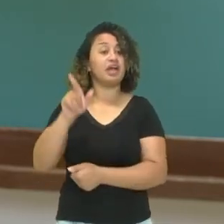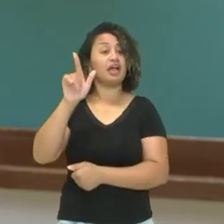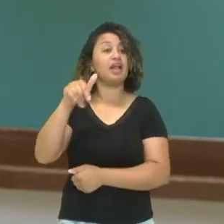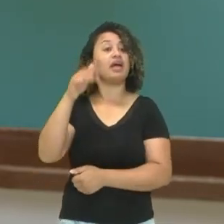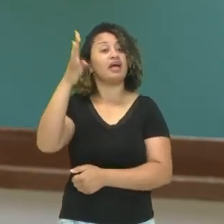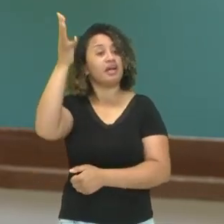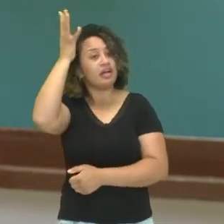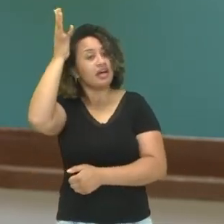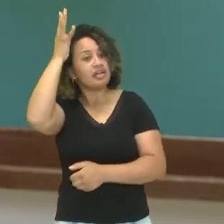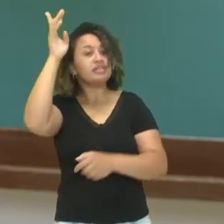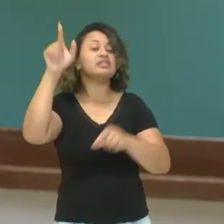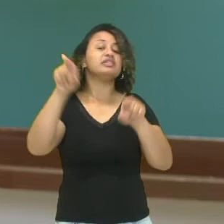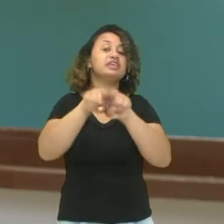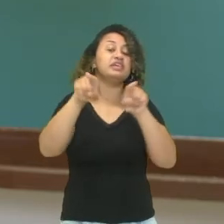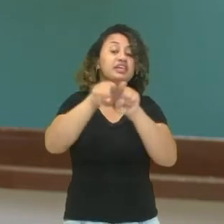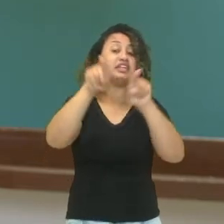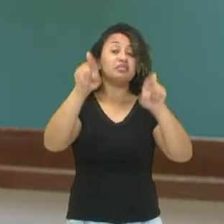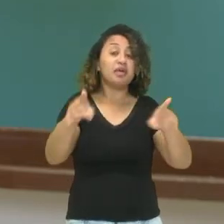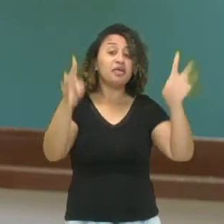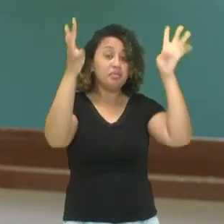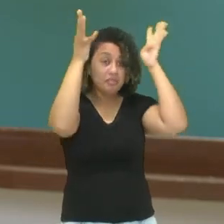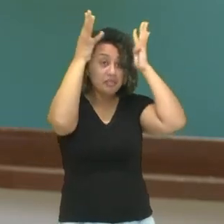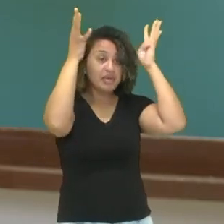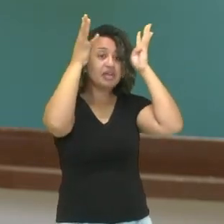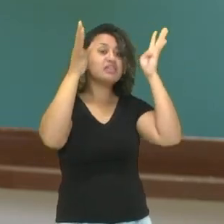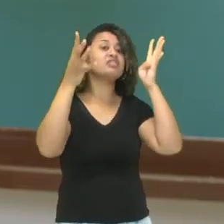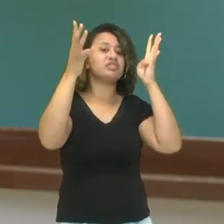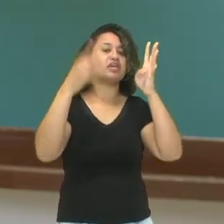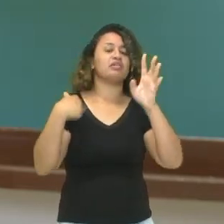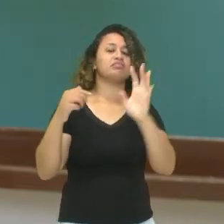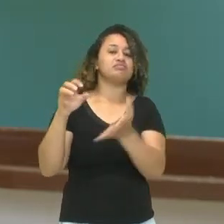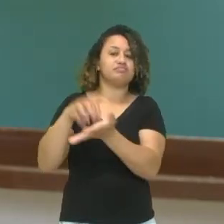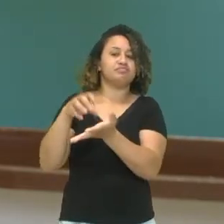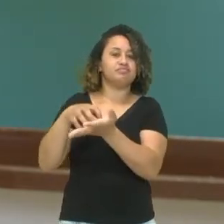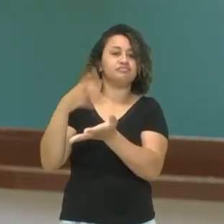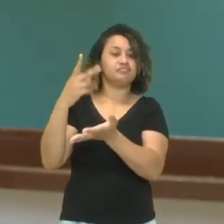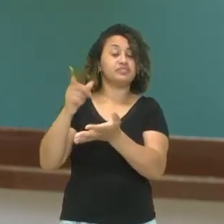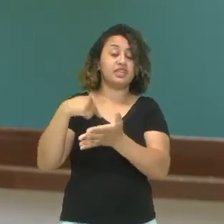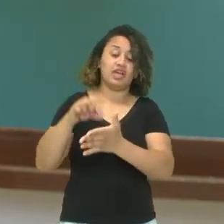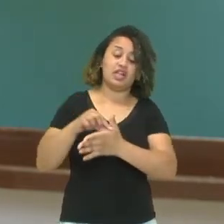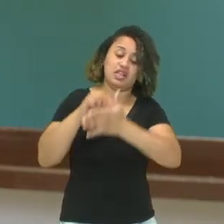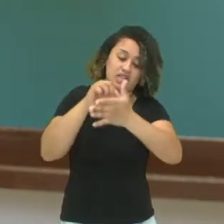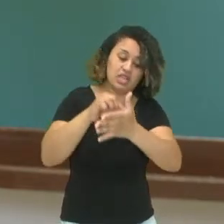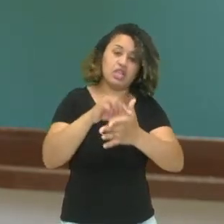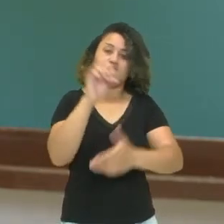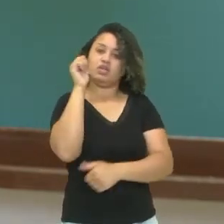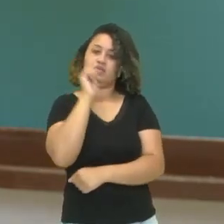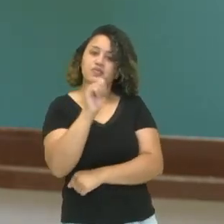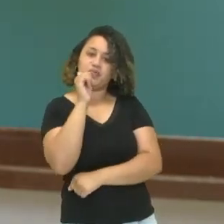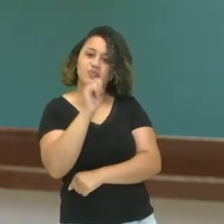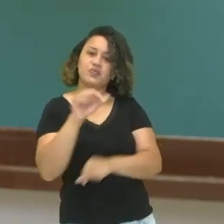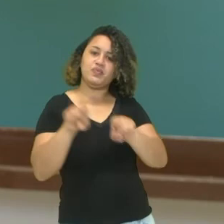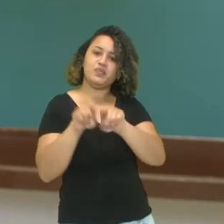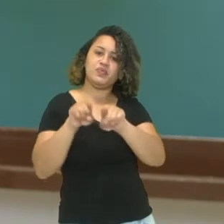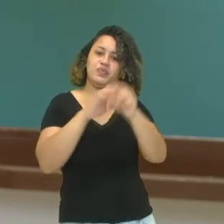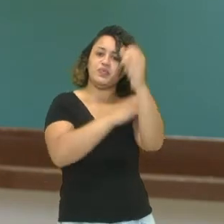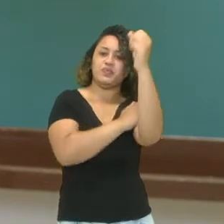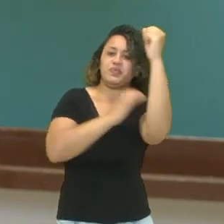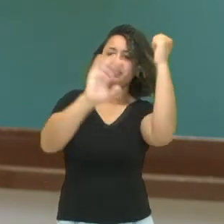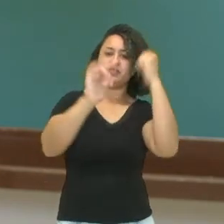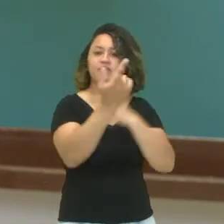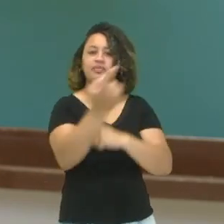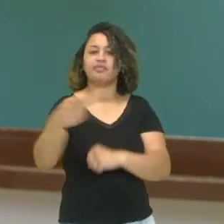do povo Camaiurá, no Alto Xingu. Além de ser liderança, além de ser mulher, de empoderar outras